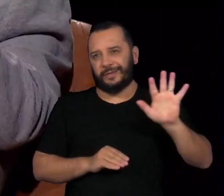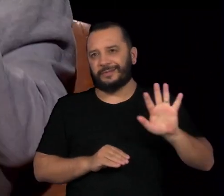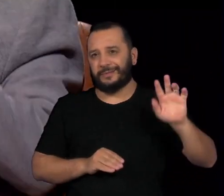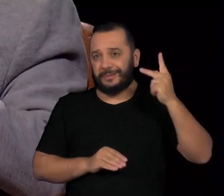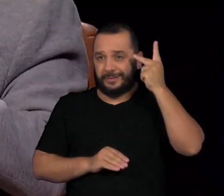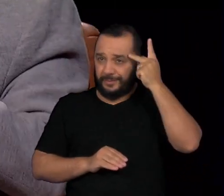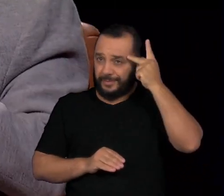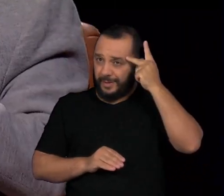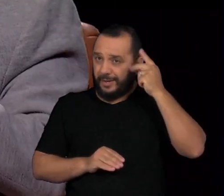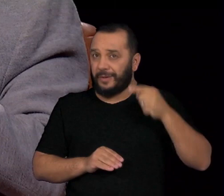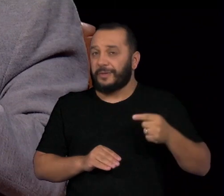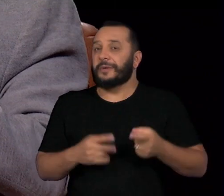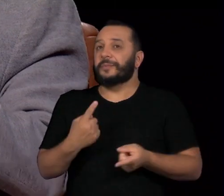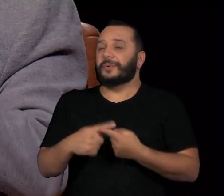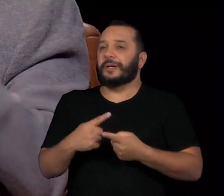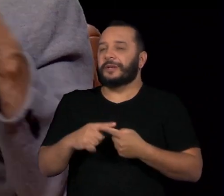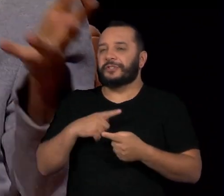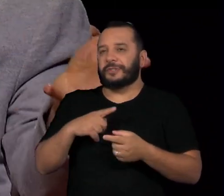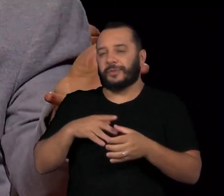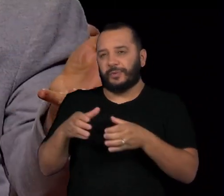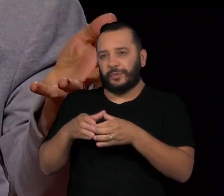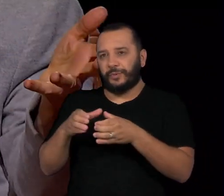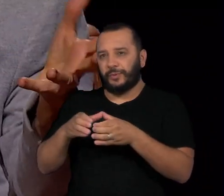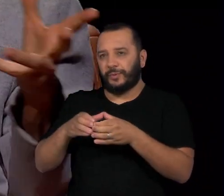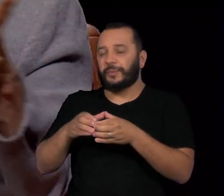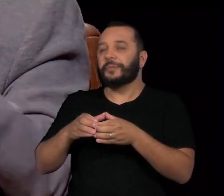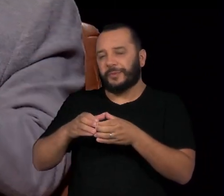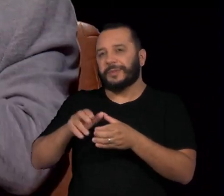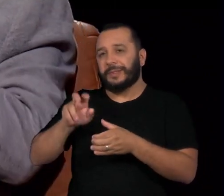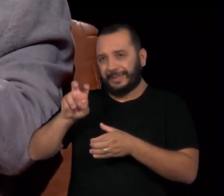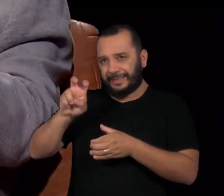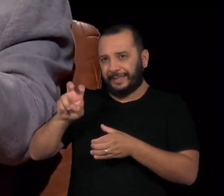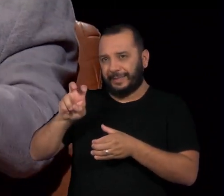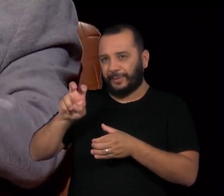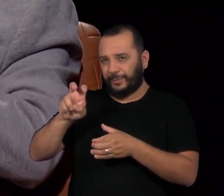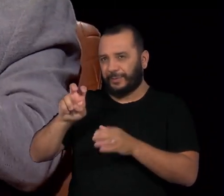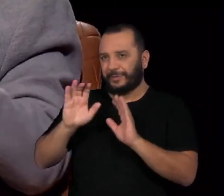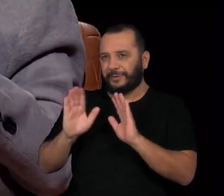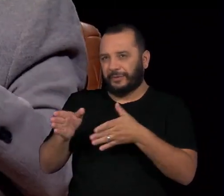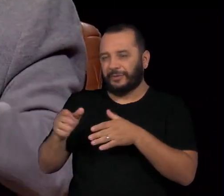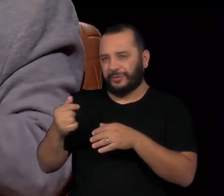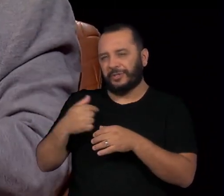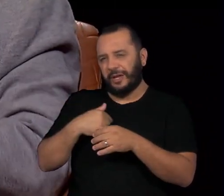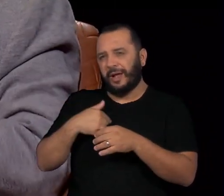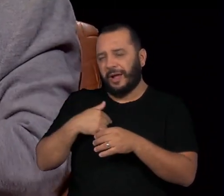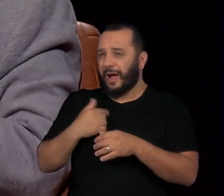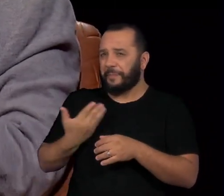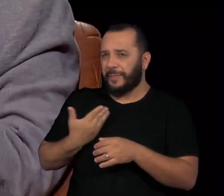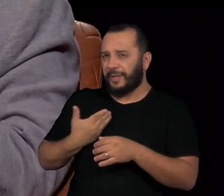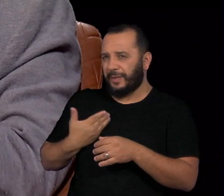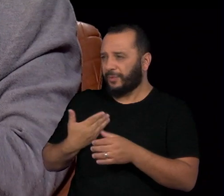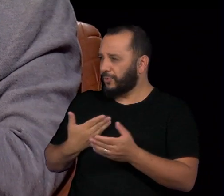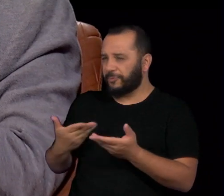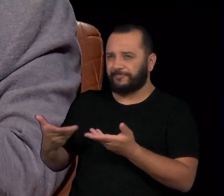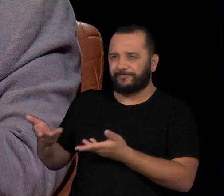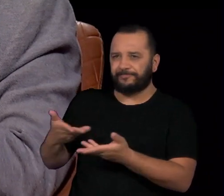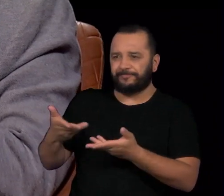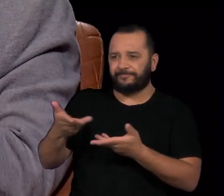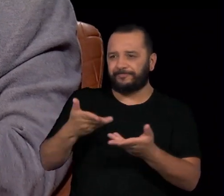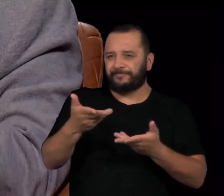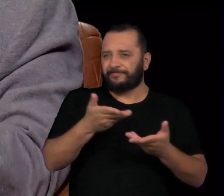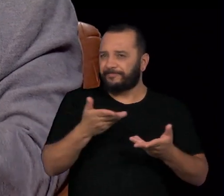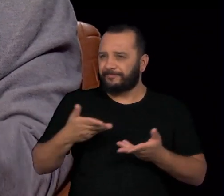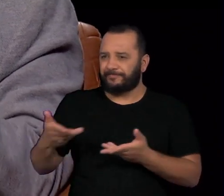com o Quinteto armorial vindo várias vezes aqui e eu tinha aqui aculá feito uns amigos né E tinha gostado de São